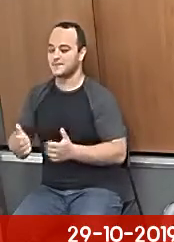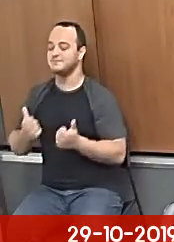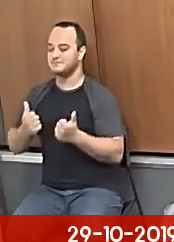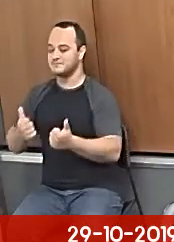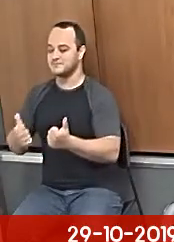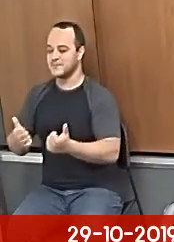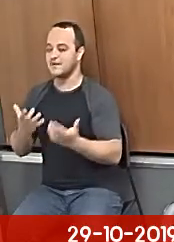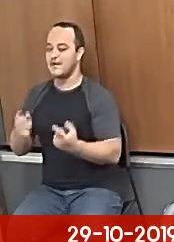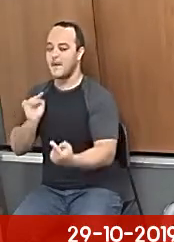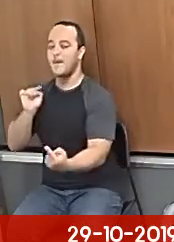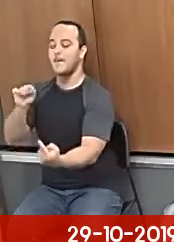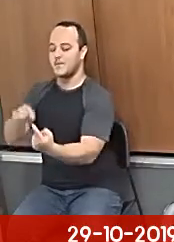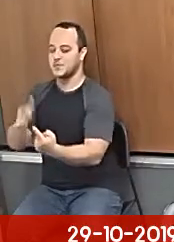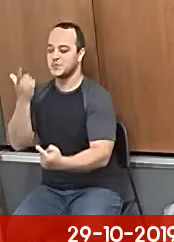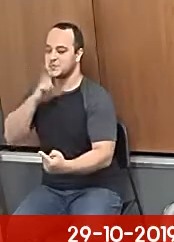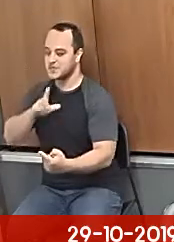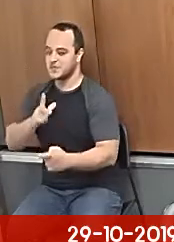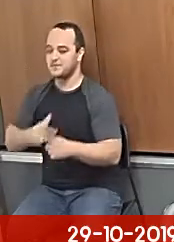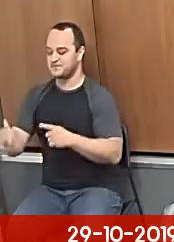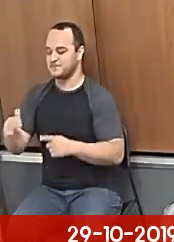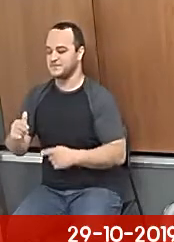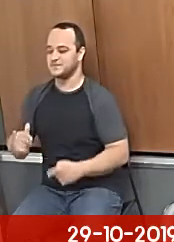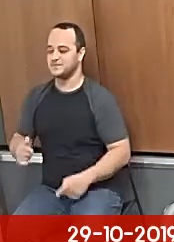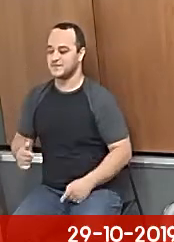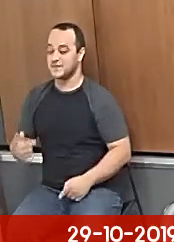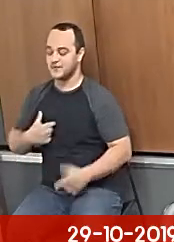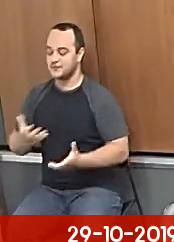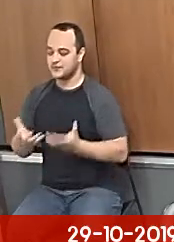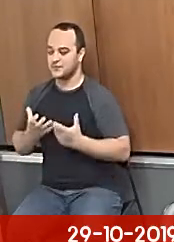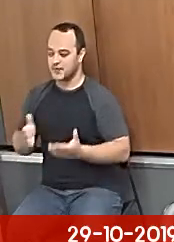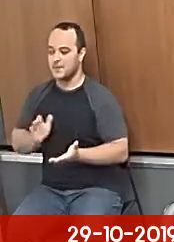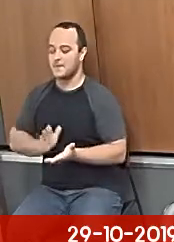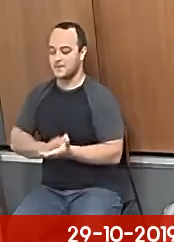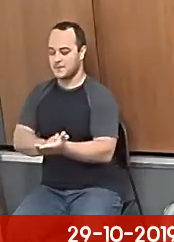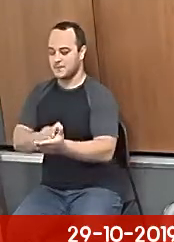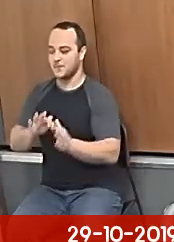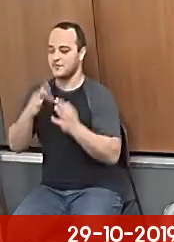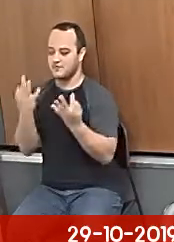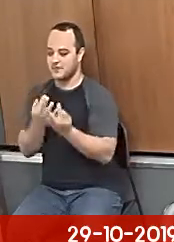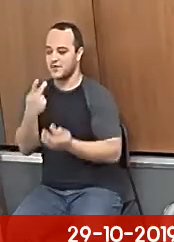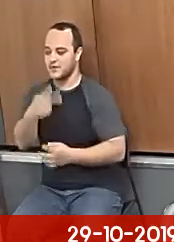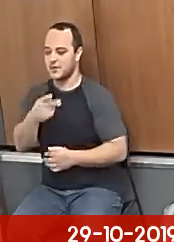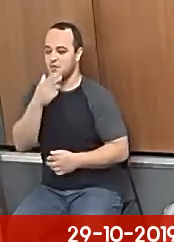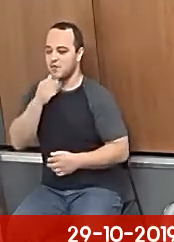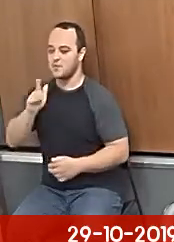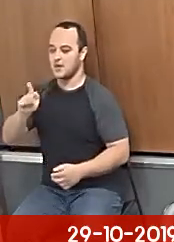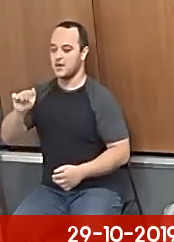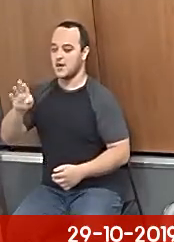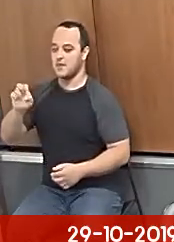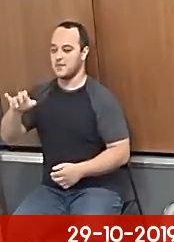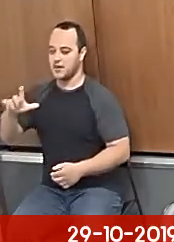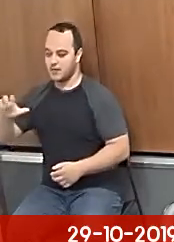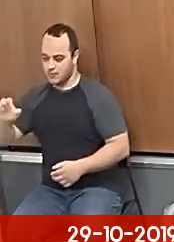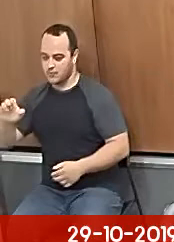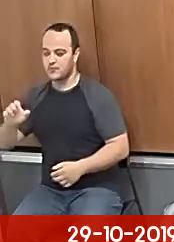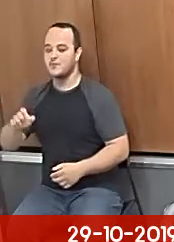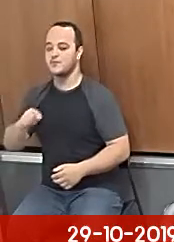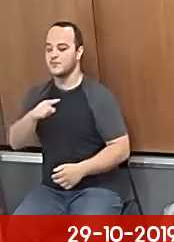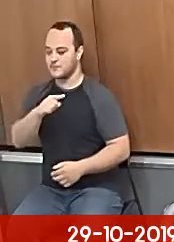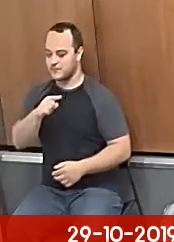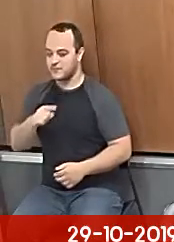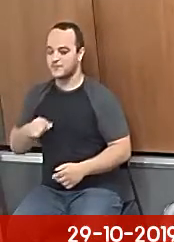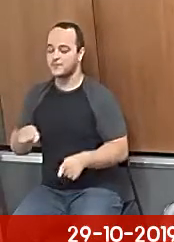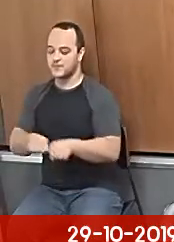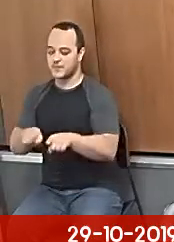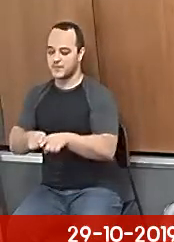os objetivos. Né? Então, eu quero agradecer e parabenizar a família aí do Gabriel. Viu? O Wellington, amigo da família, também está aí?